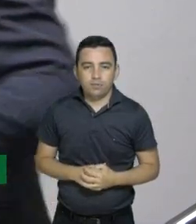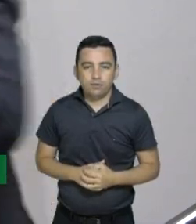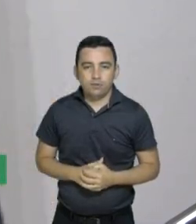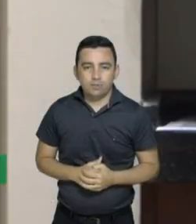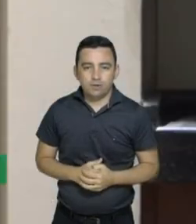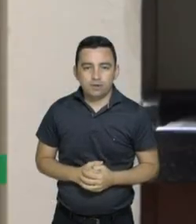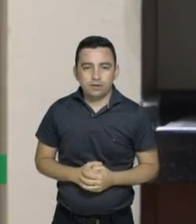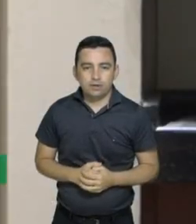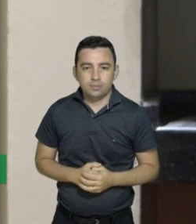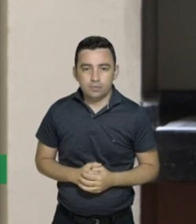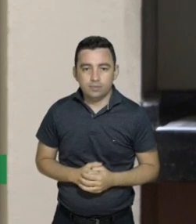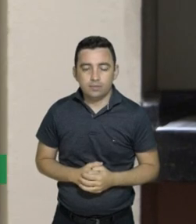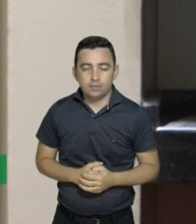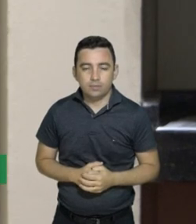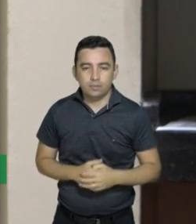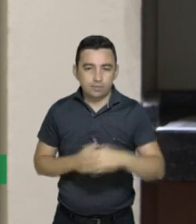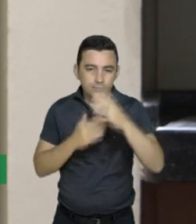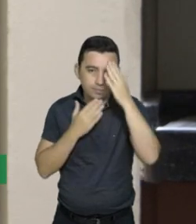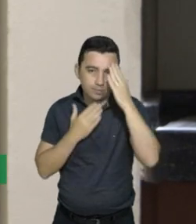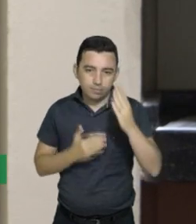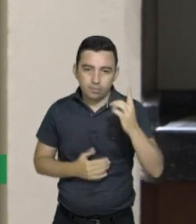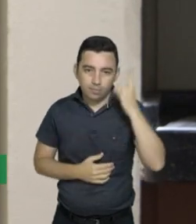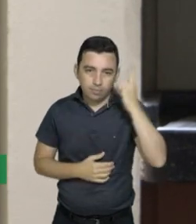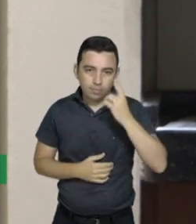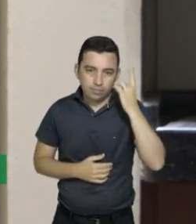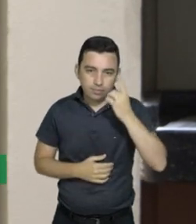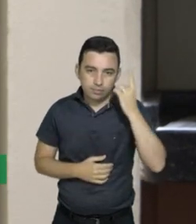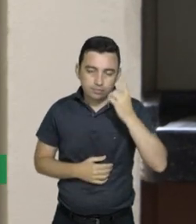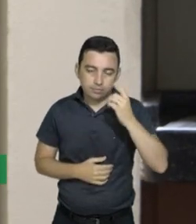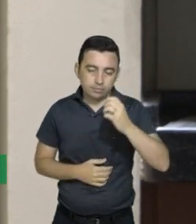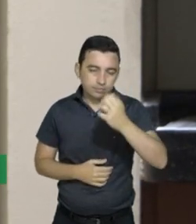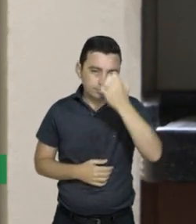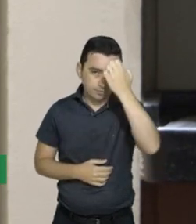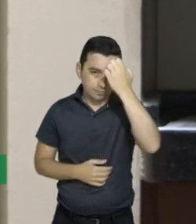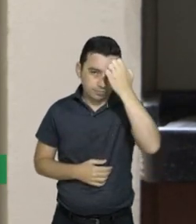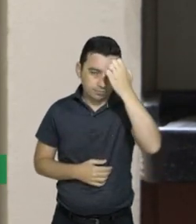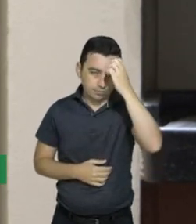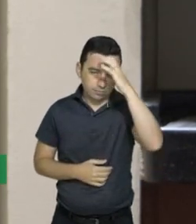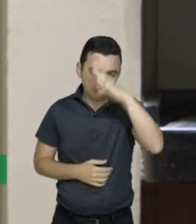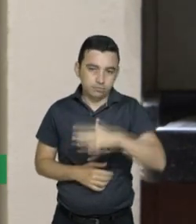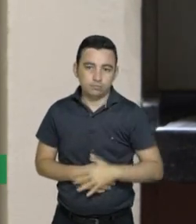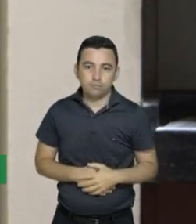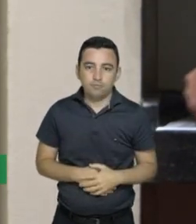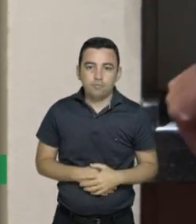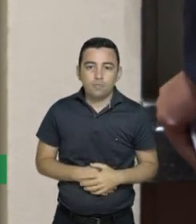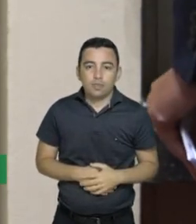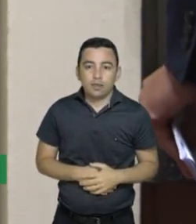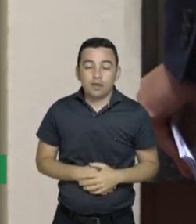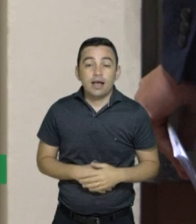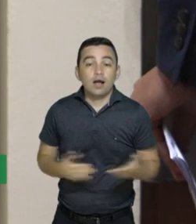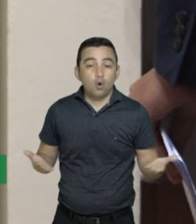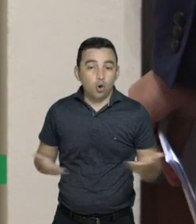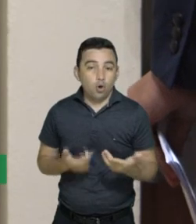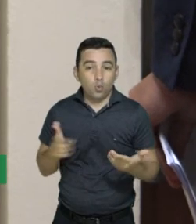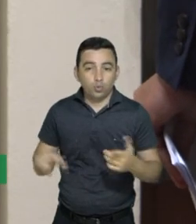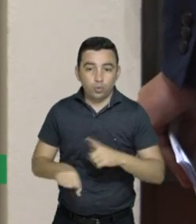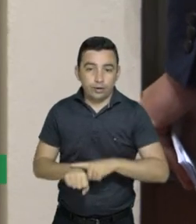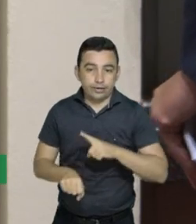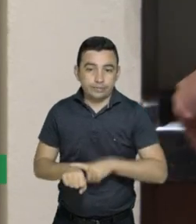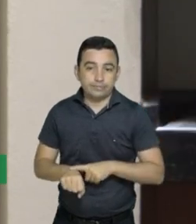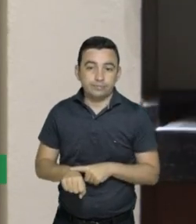Obrigado Deputado Emerson passamos agora ao horário